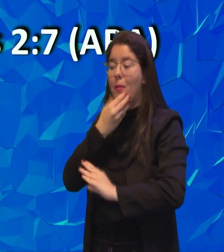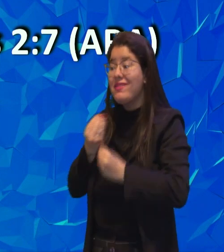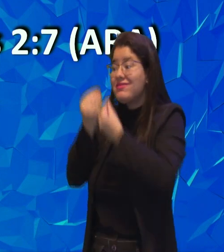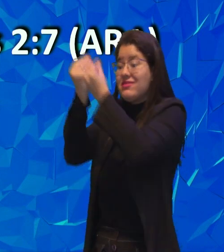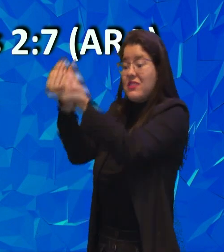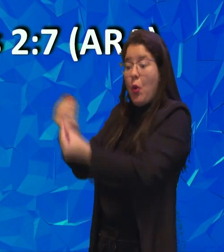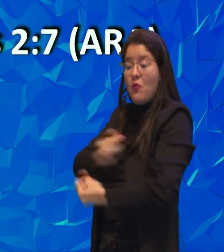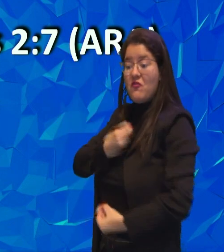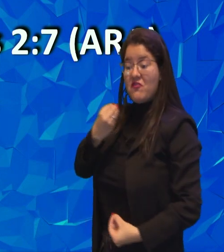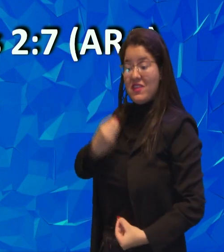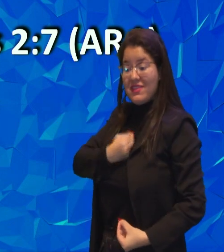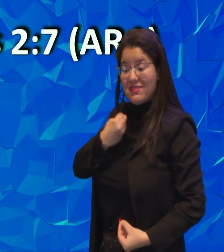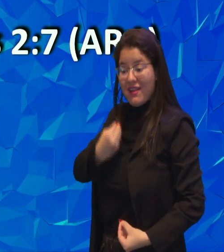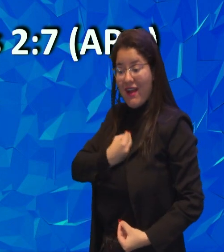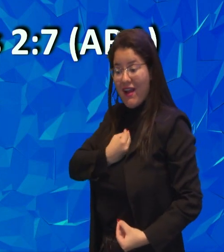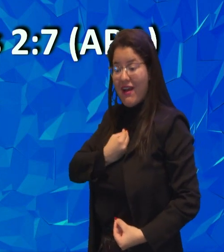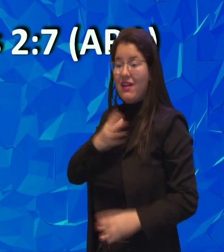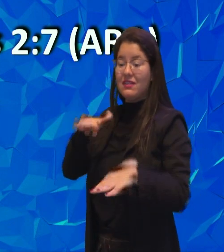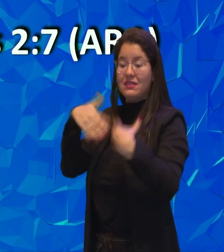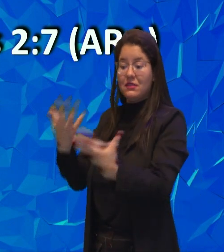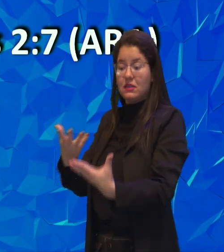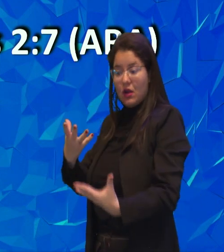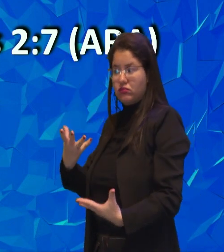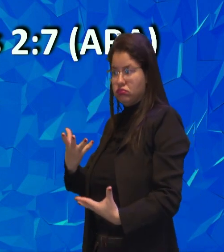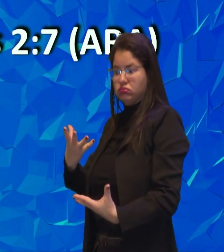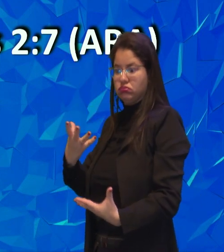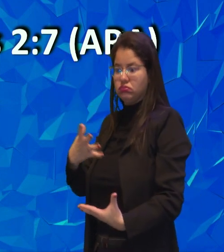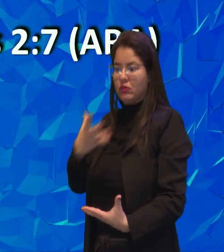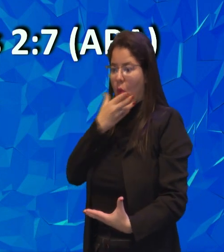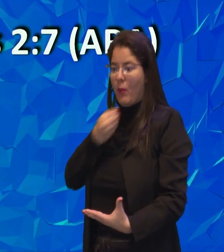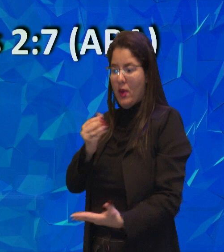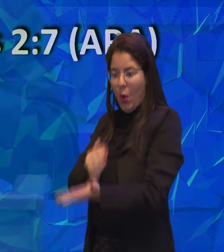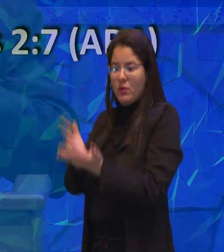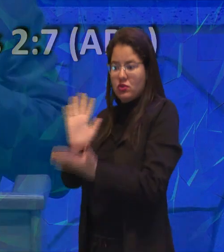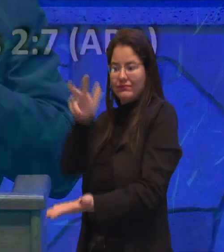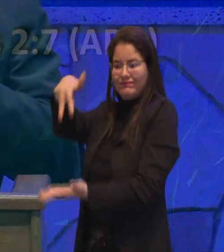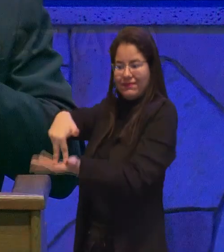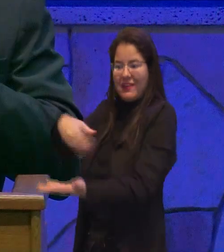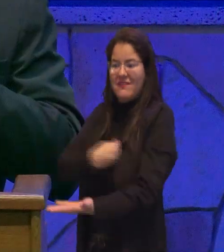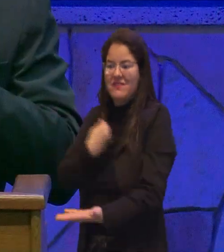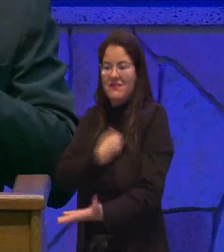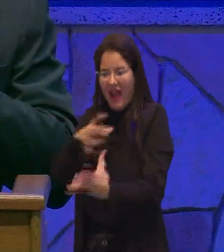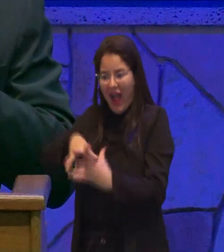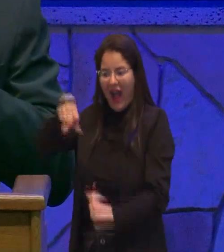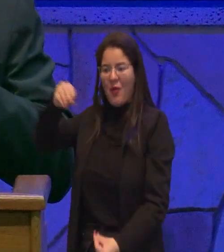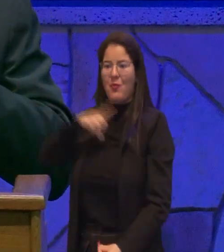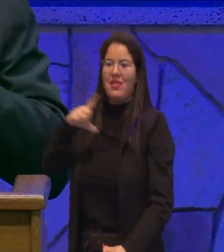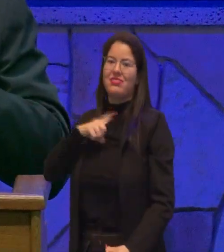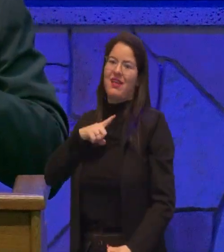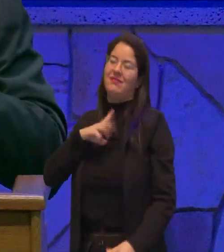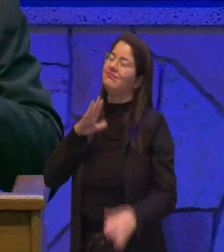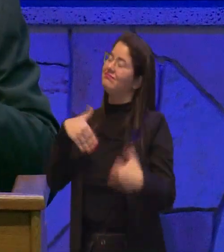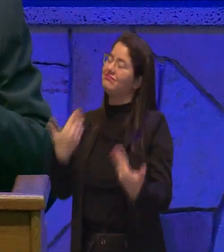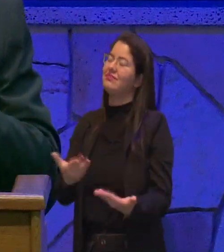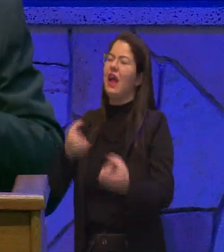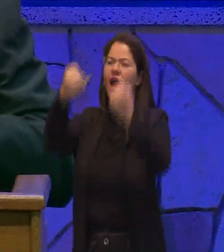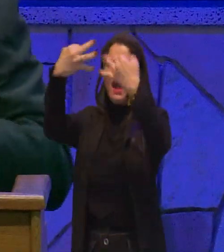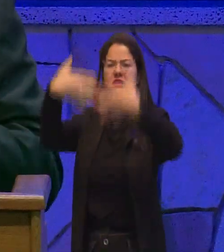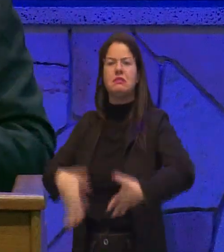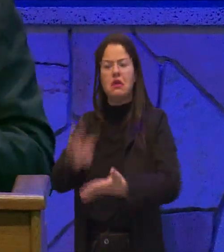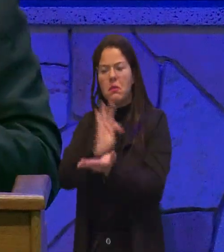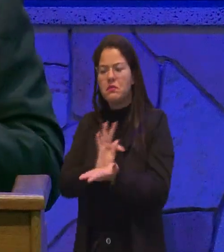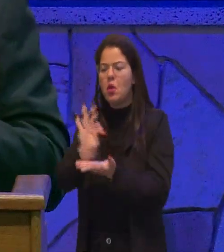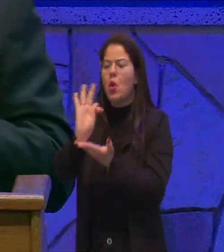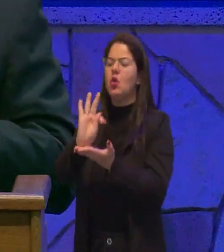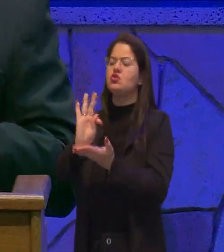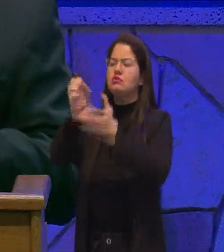e o homem passou a ser alma vivente. A explicação teológica, bíblica,